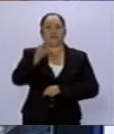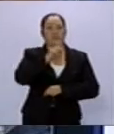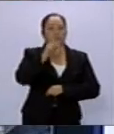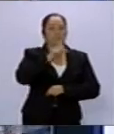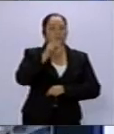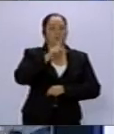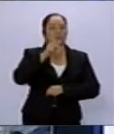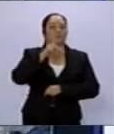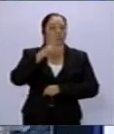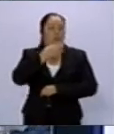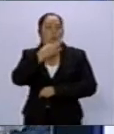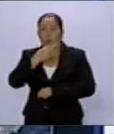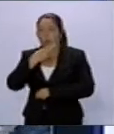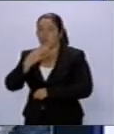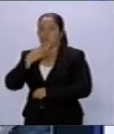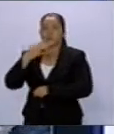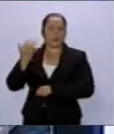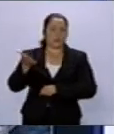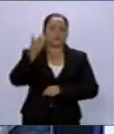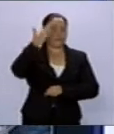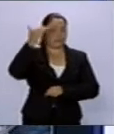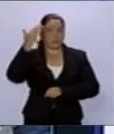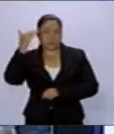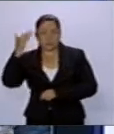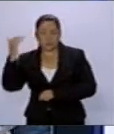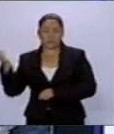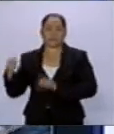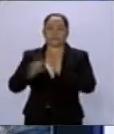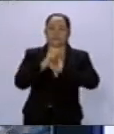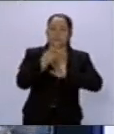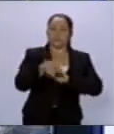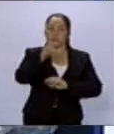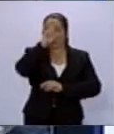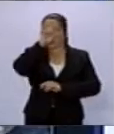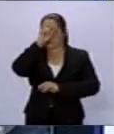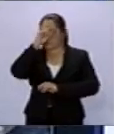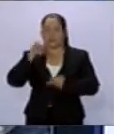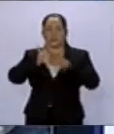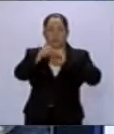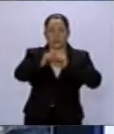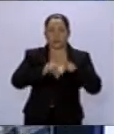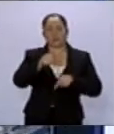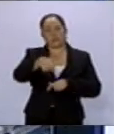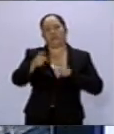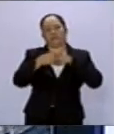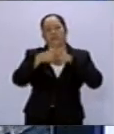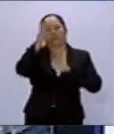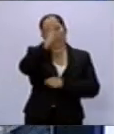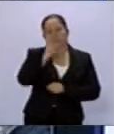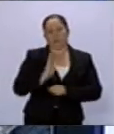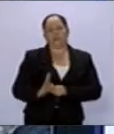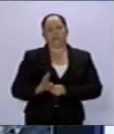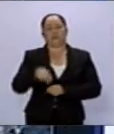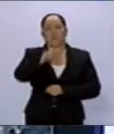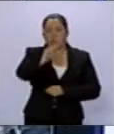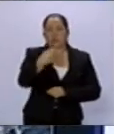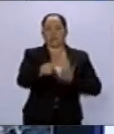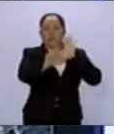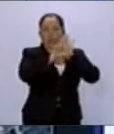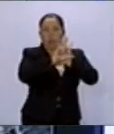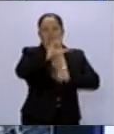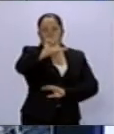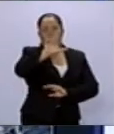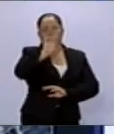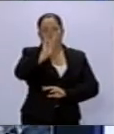pública e que tem uma qualidade no processo formativo dos médicos brasileiros e isso a guisa daquilo que está estabelecido na lei de